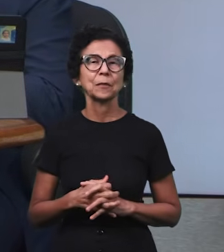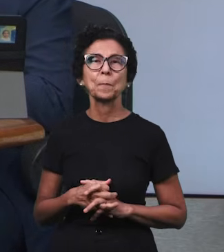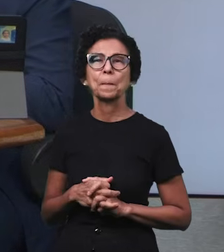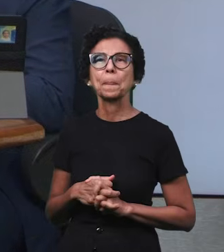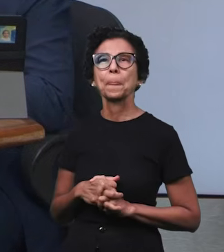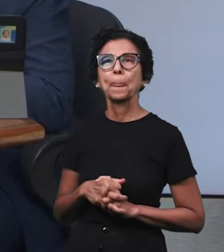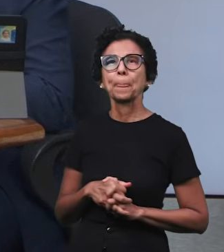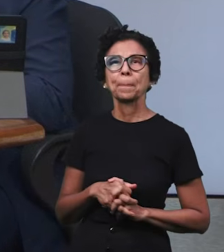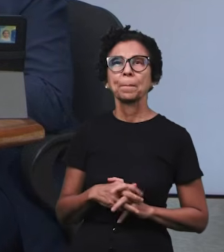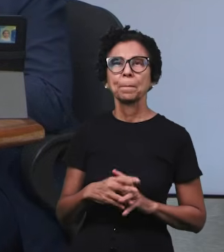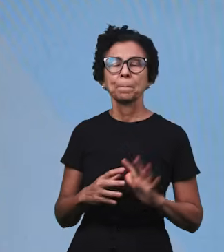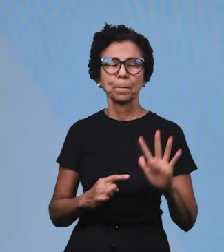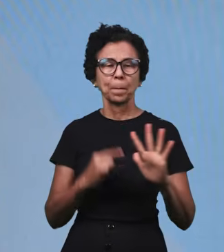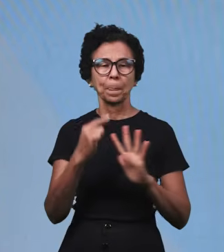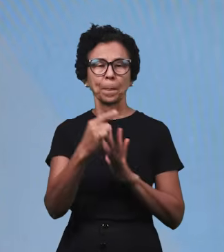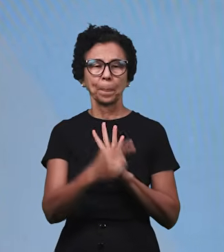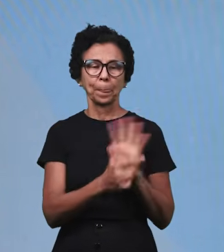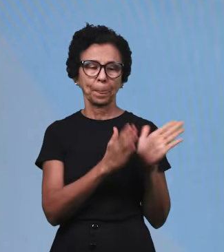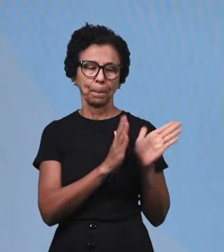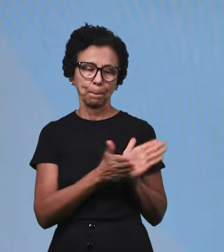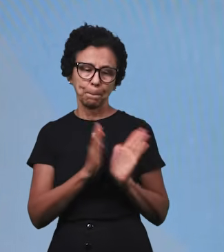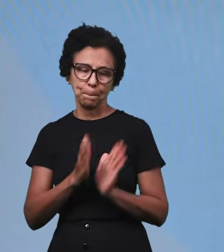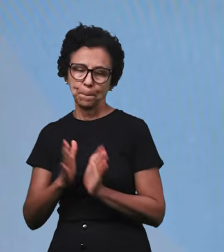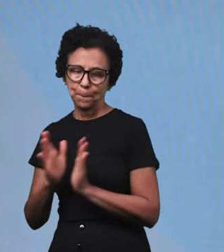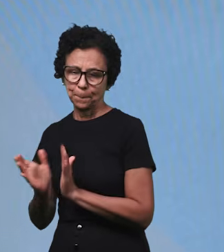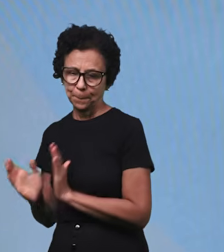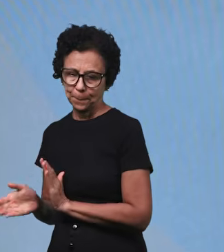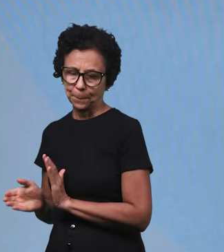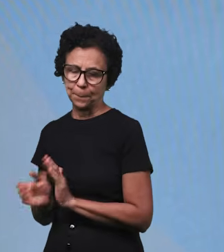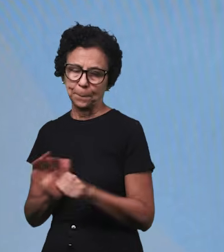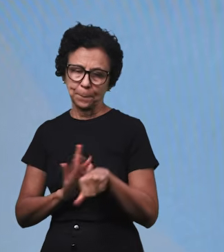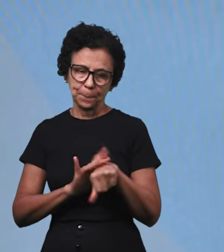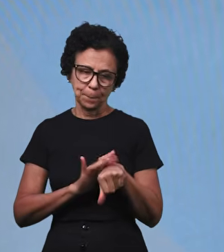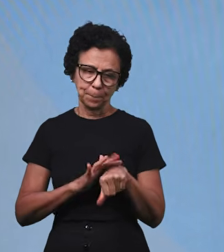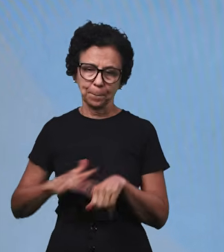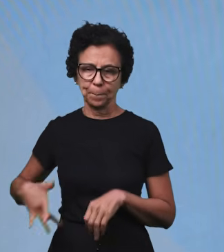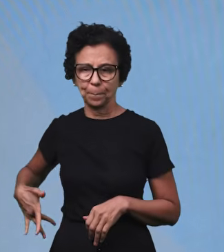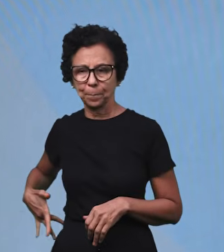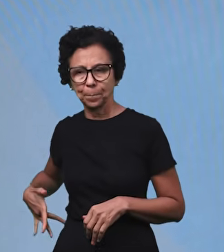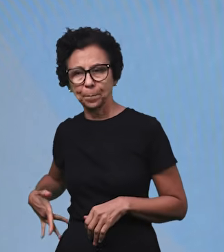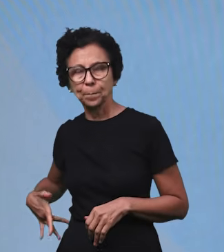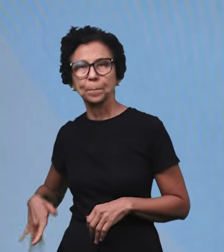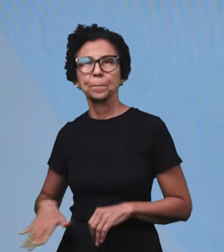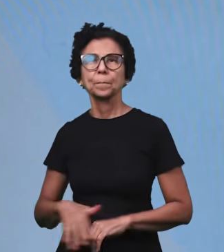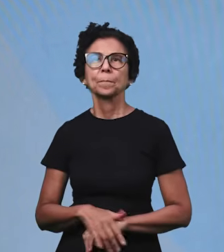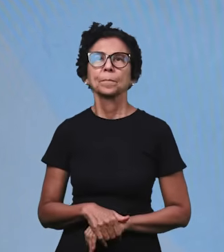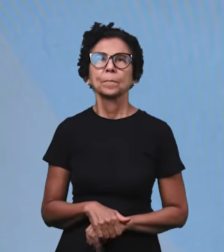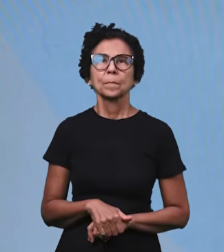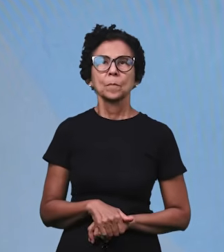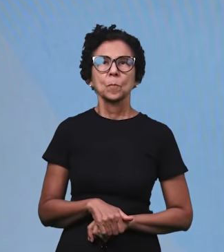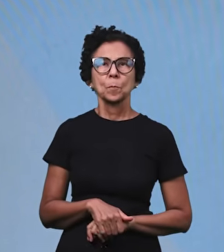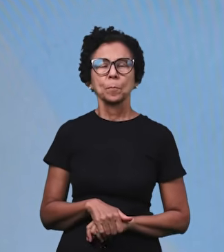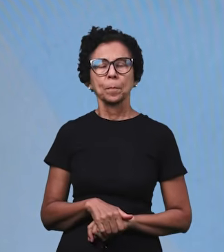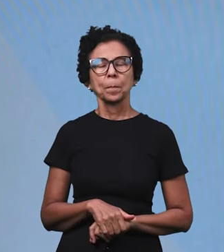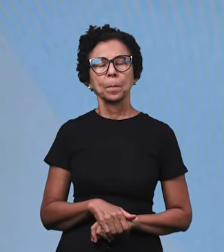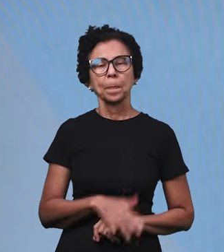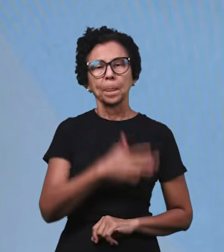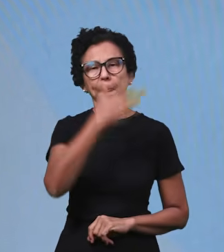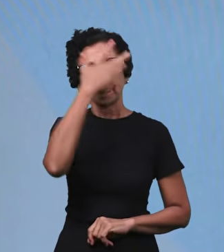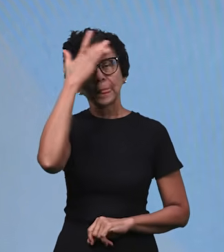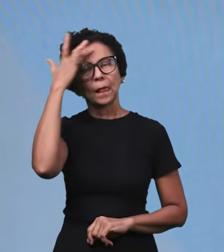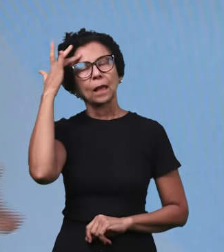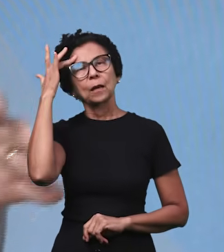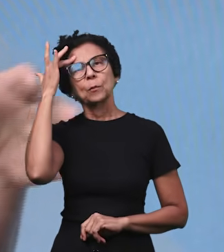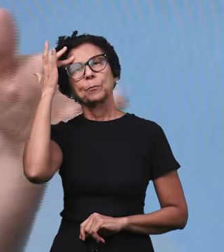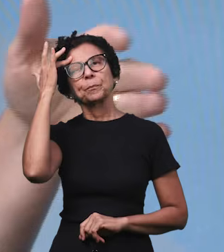renal crônica ela tem 5 estágios, como você disse, né? Quando a gente, teoricamente, todo paciente que tem função